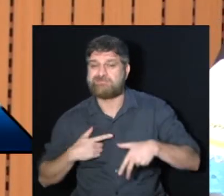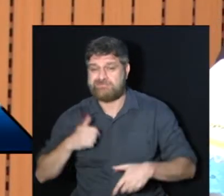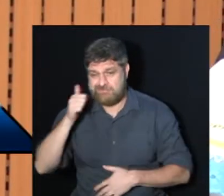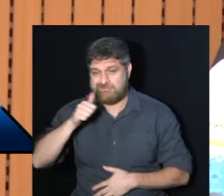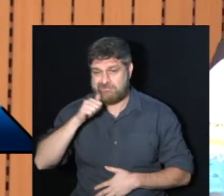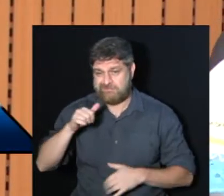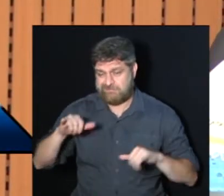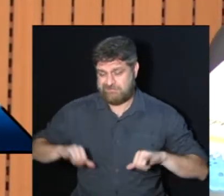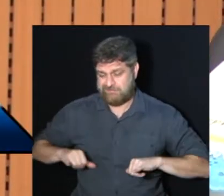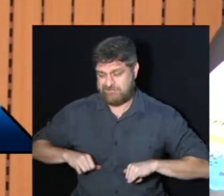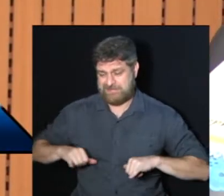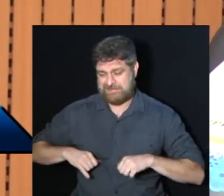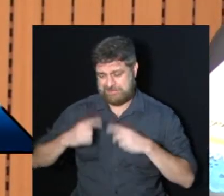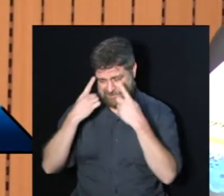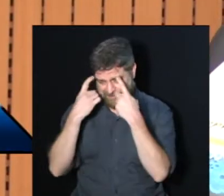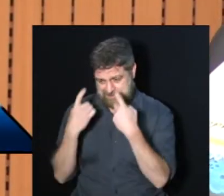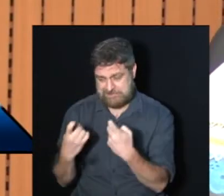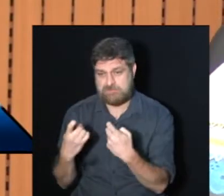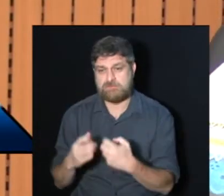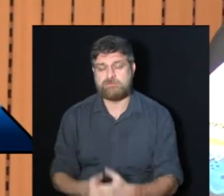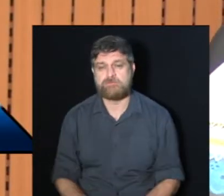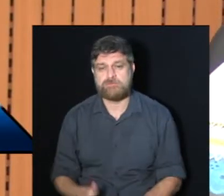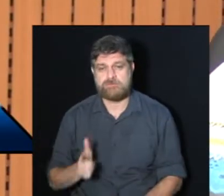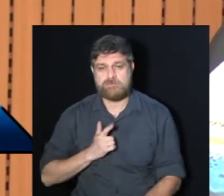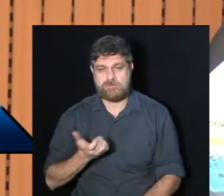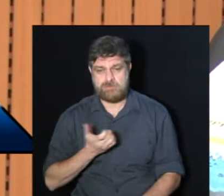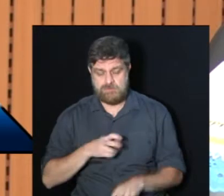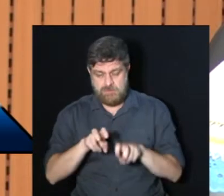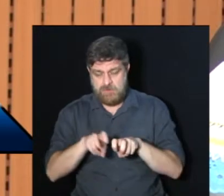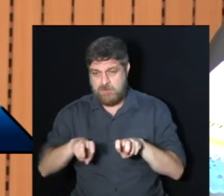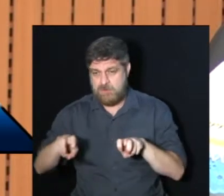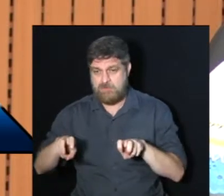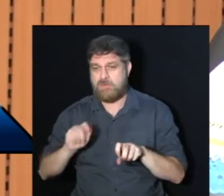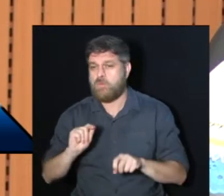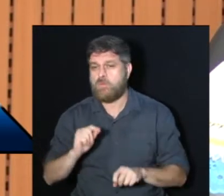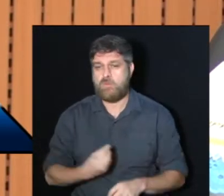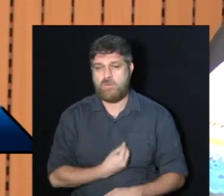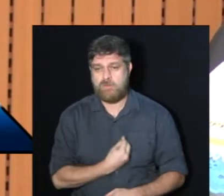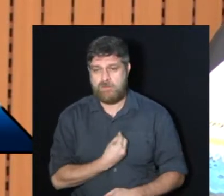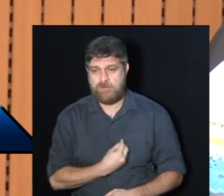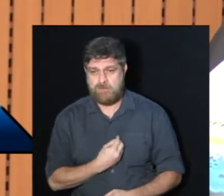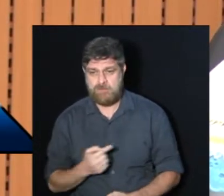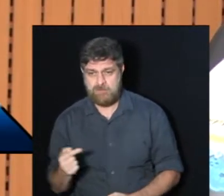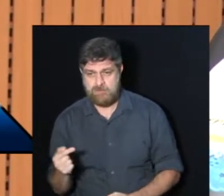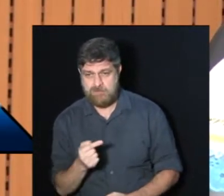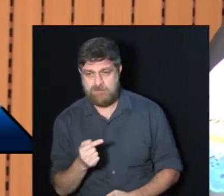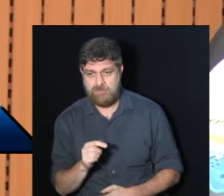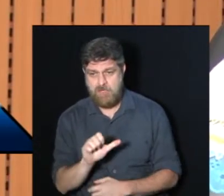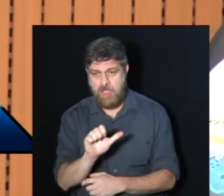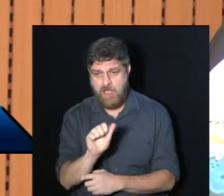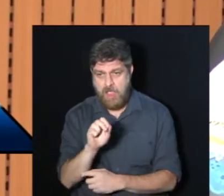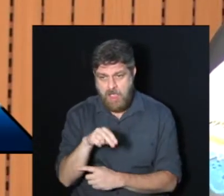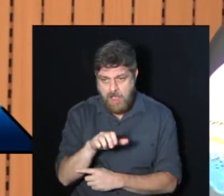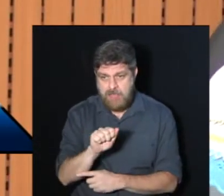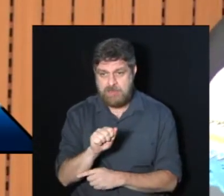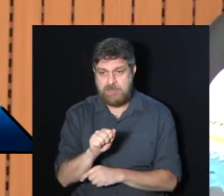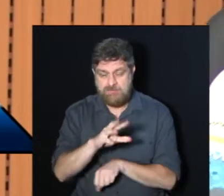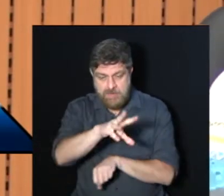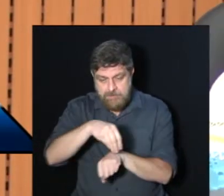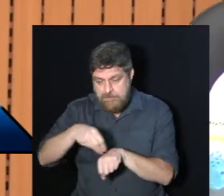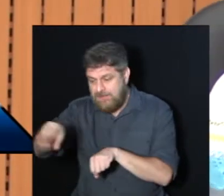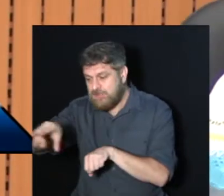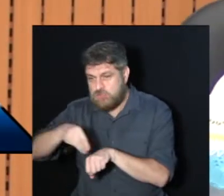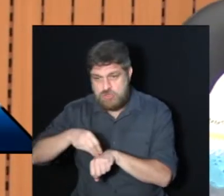mulheres. Então, eu gostaria aqui de apresentar a mesa, né, a Ana Clara Tomás Carneiro, que vai ser mediadora desse